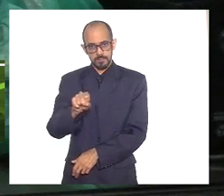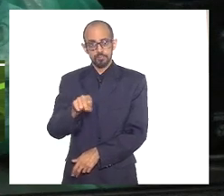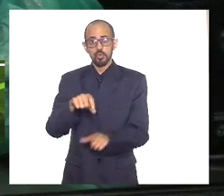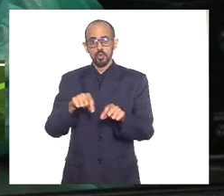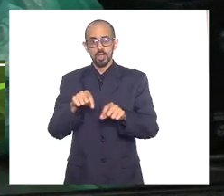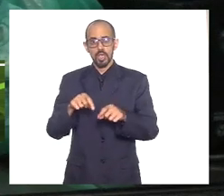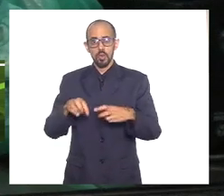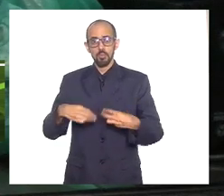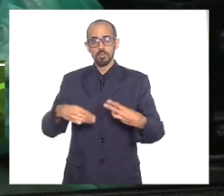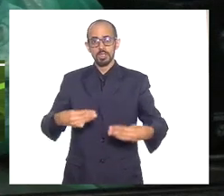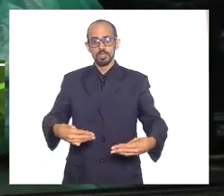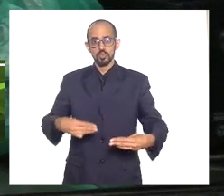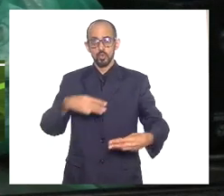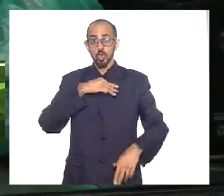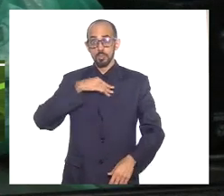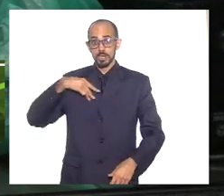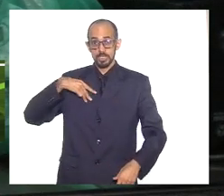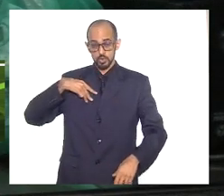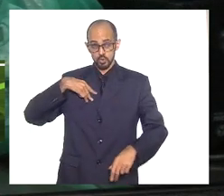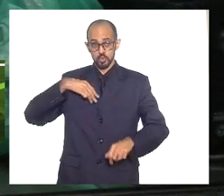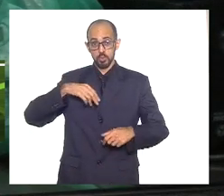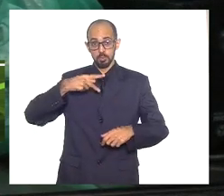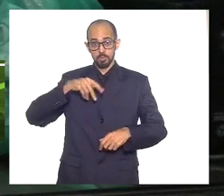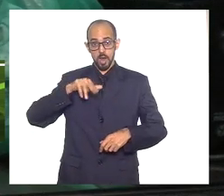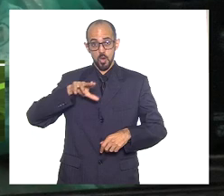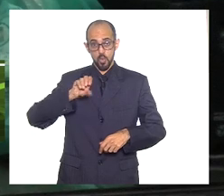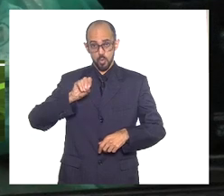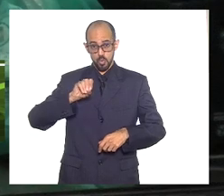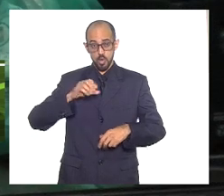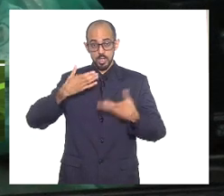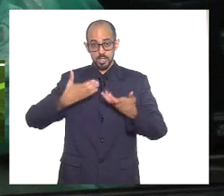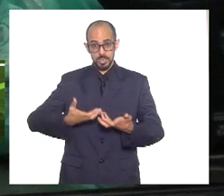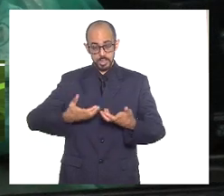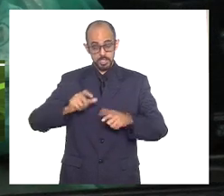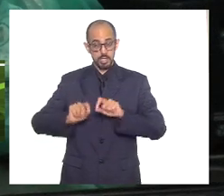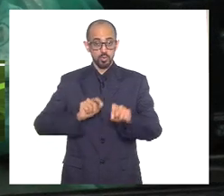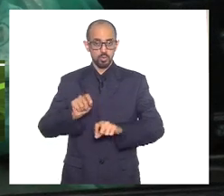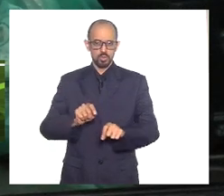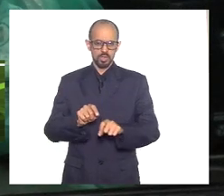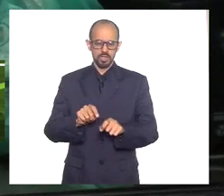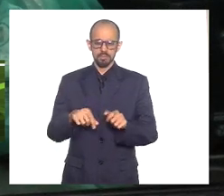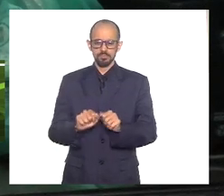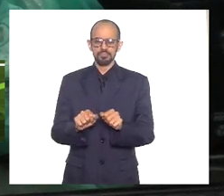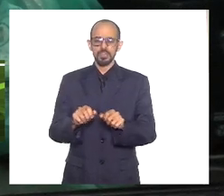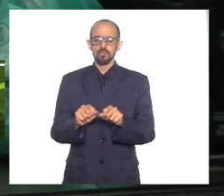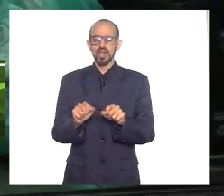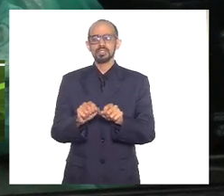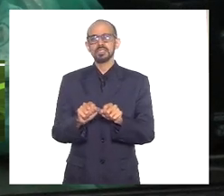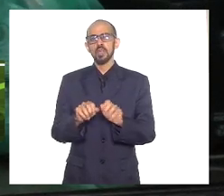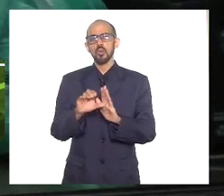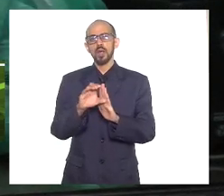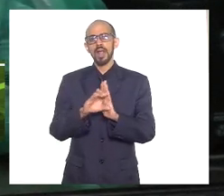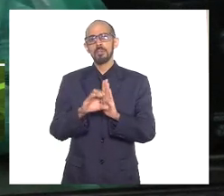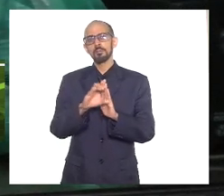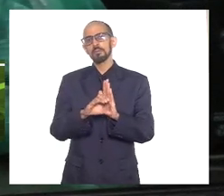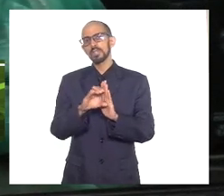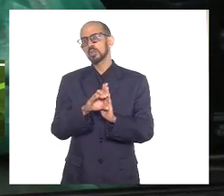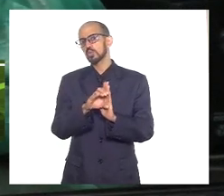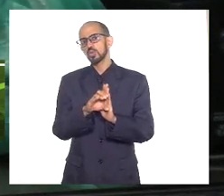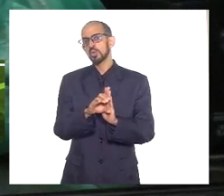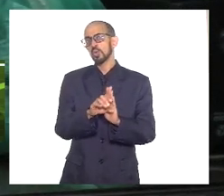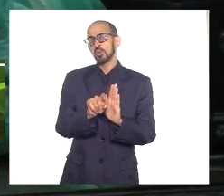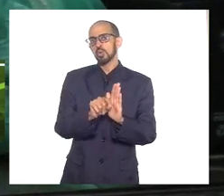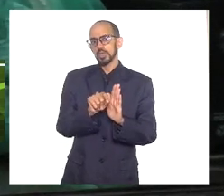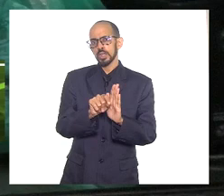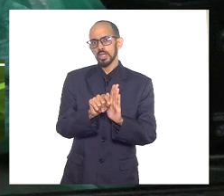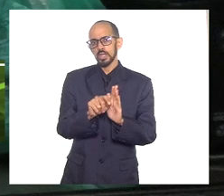Guedes, queria até passar um capítulo que fizesse